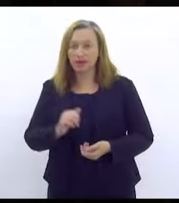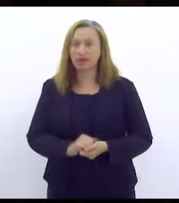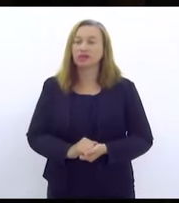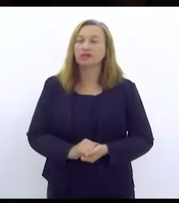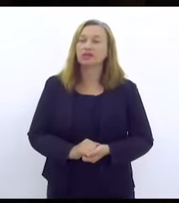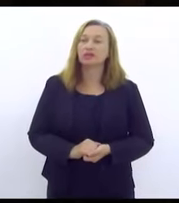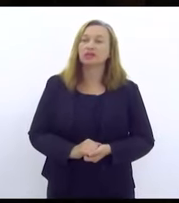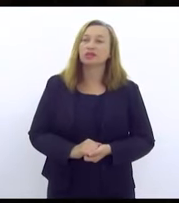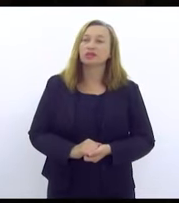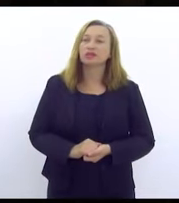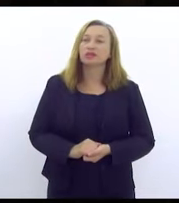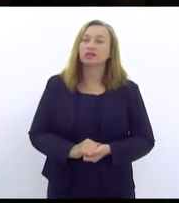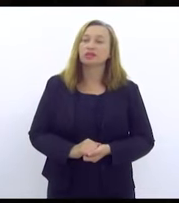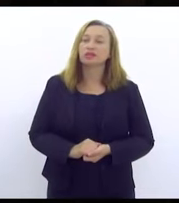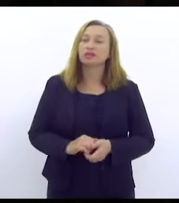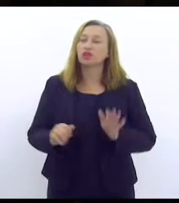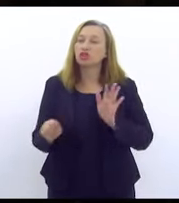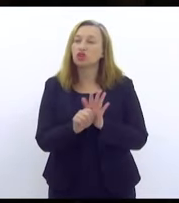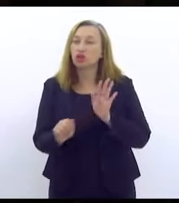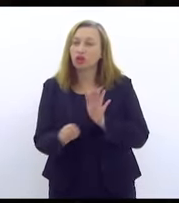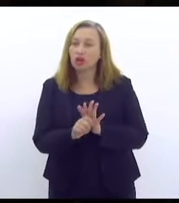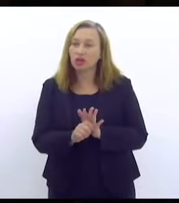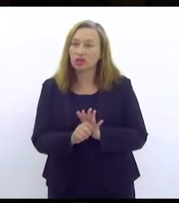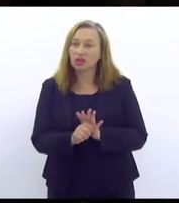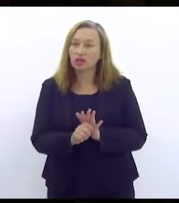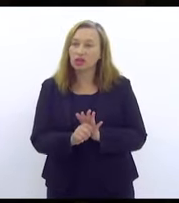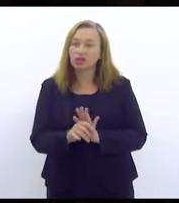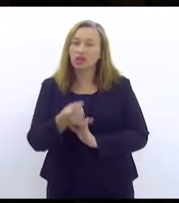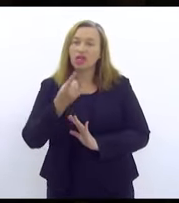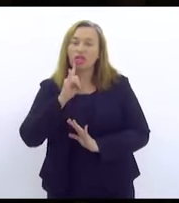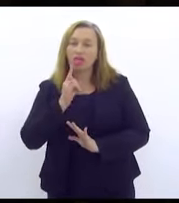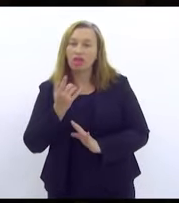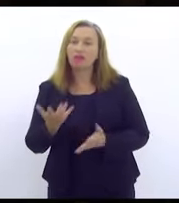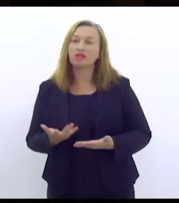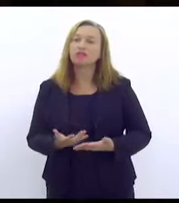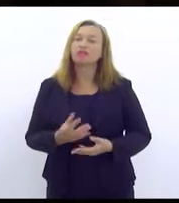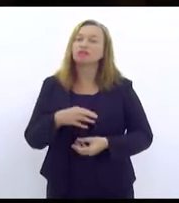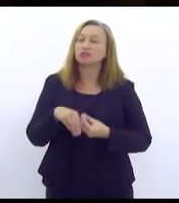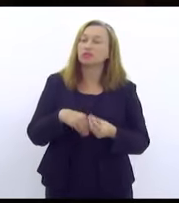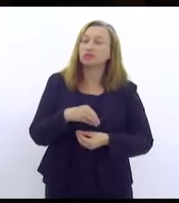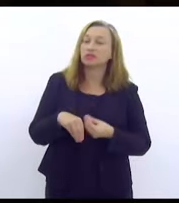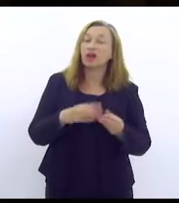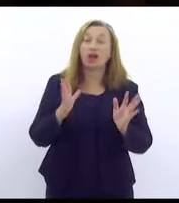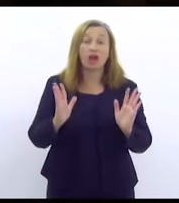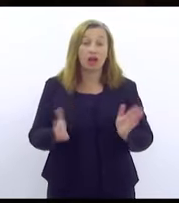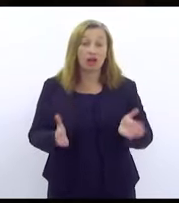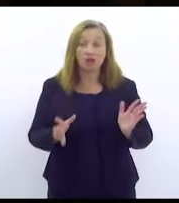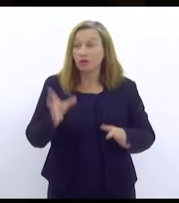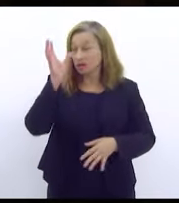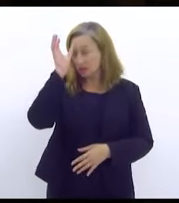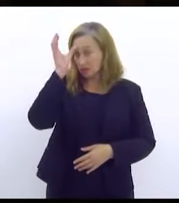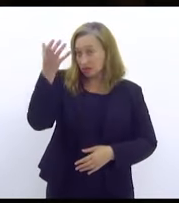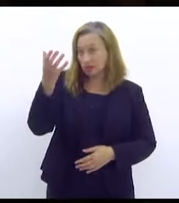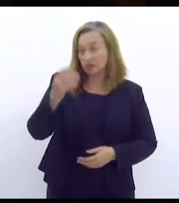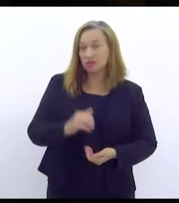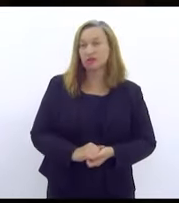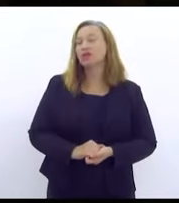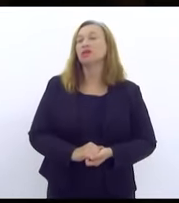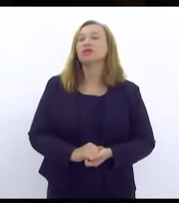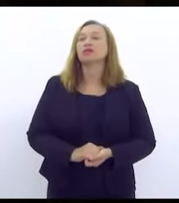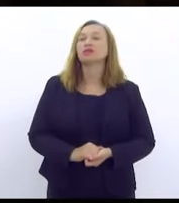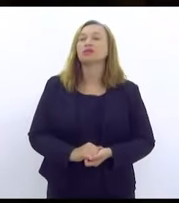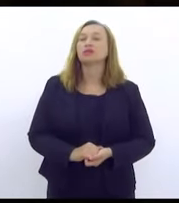a muita droga, a muita balbúrdia, e agora resolveu